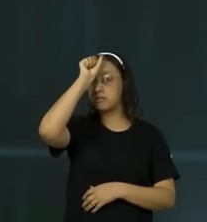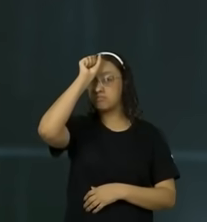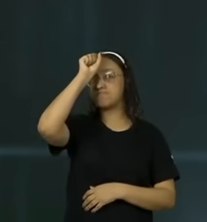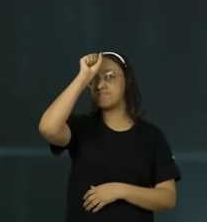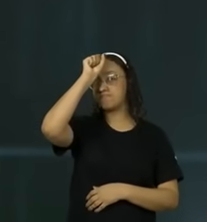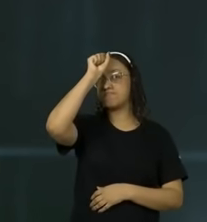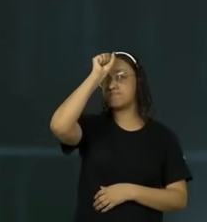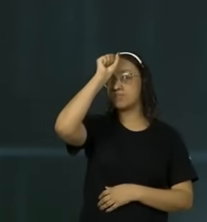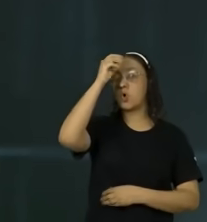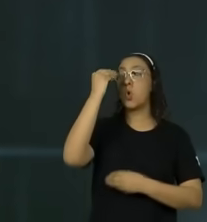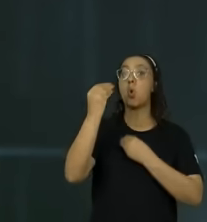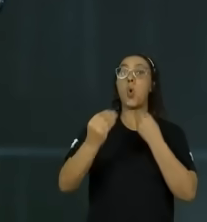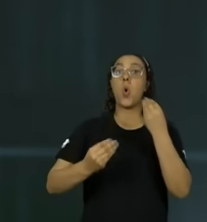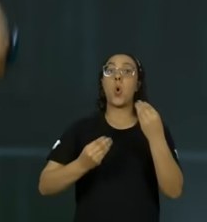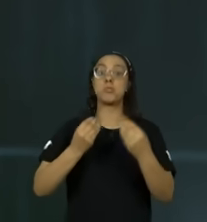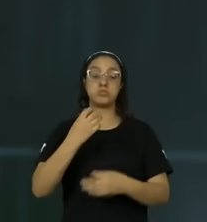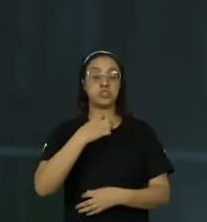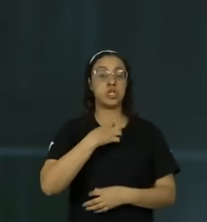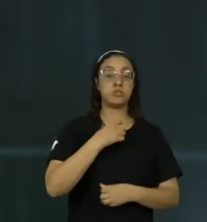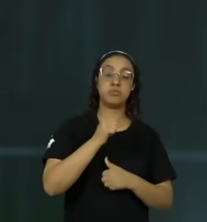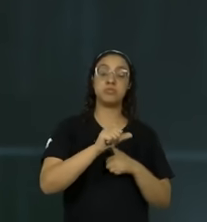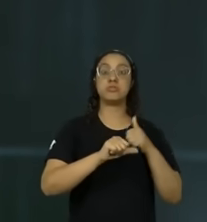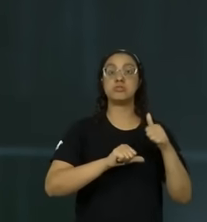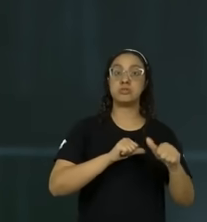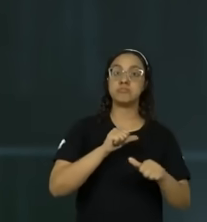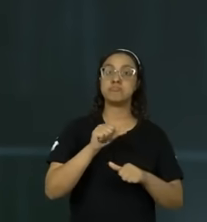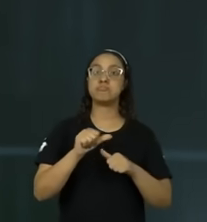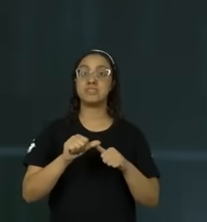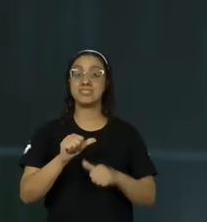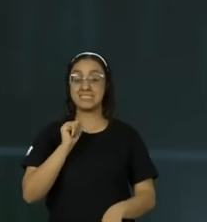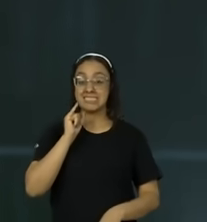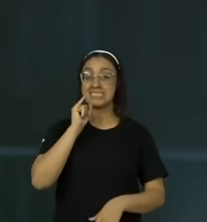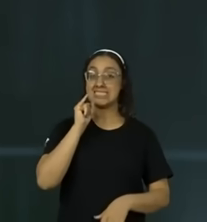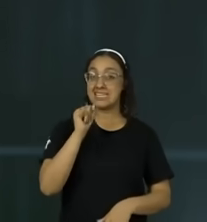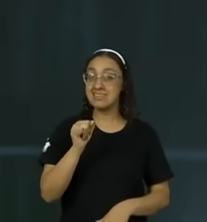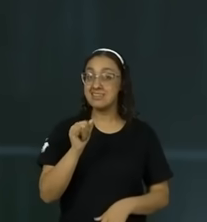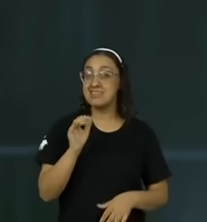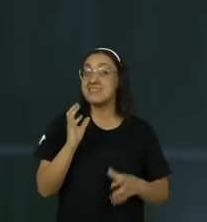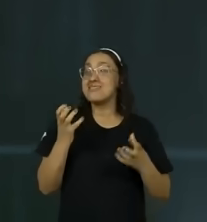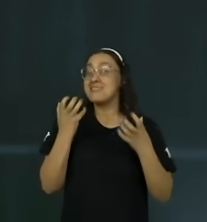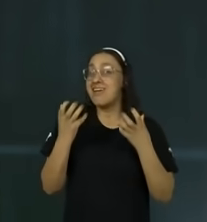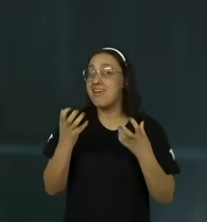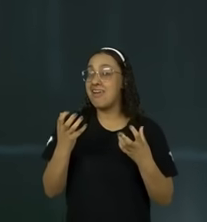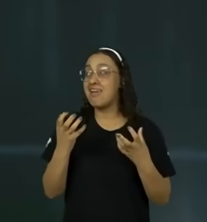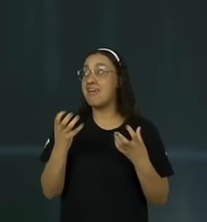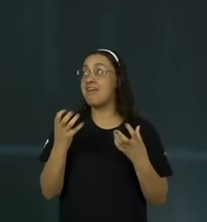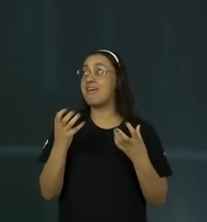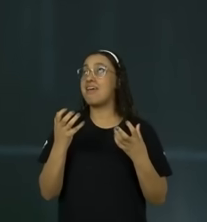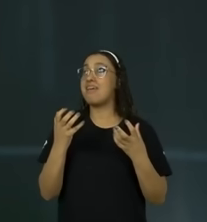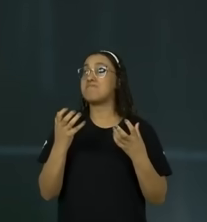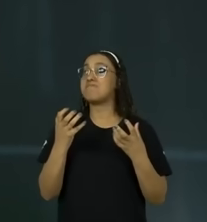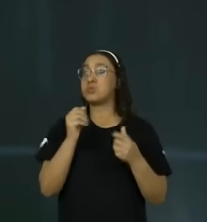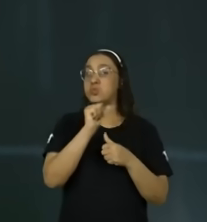por Deus e que Deus vença as suas batalhas, você vai precisar lidar com as injustiças. O grande desafio